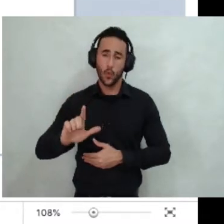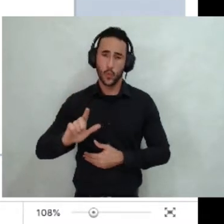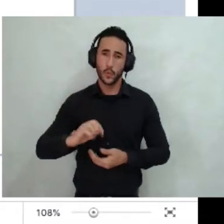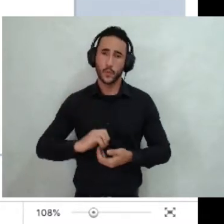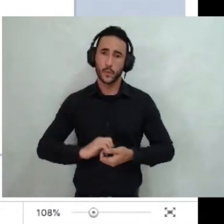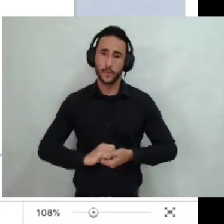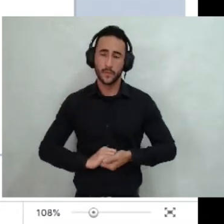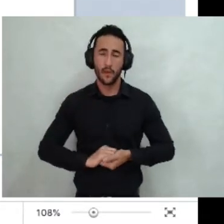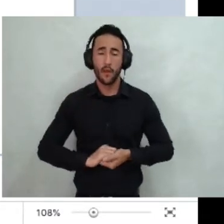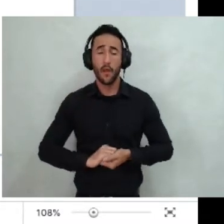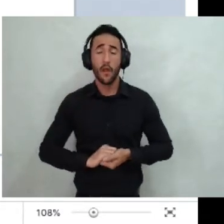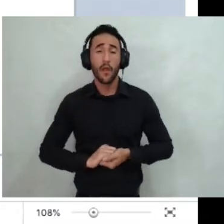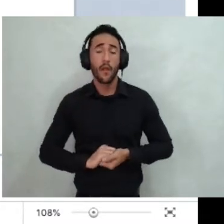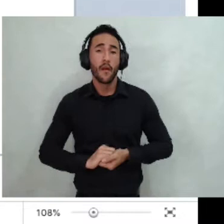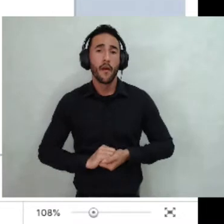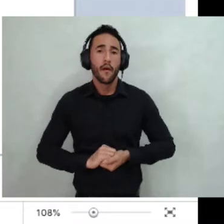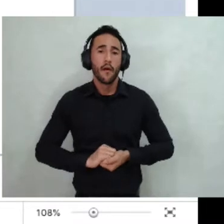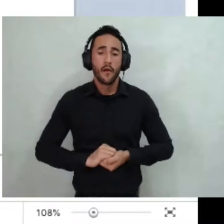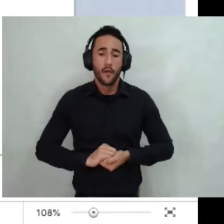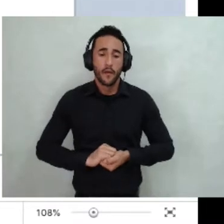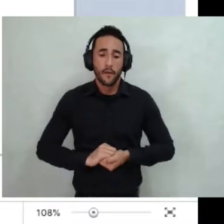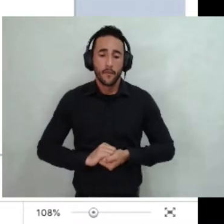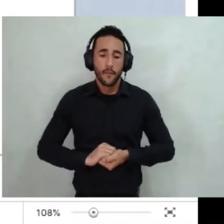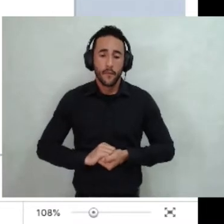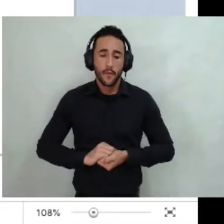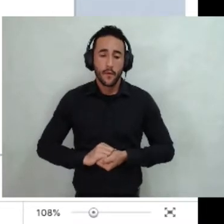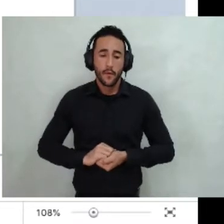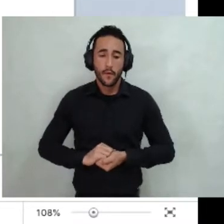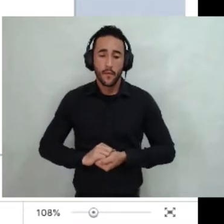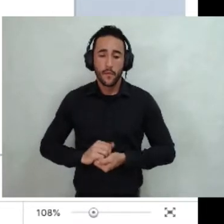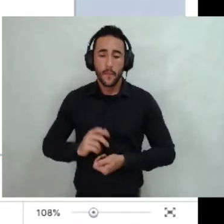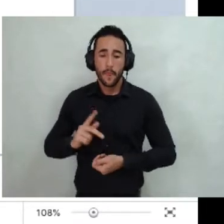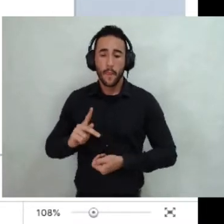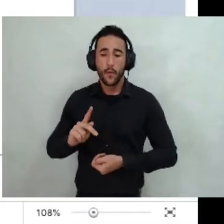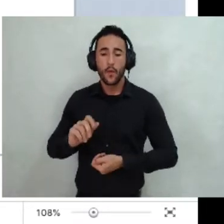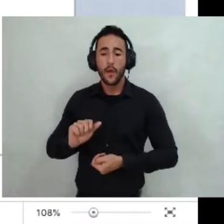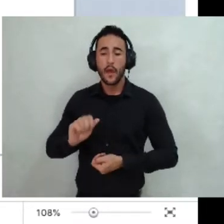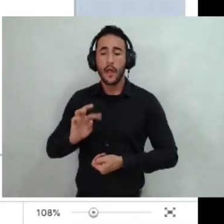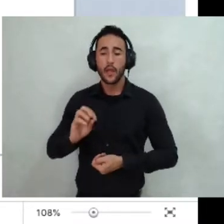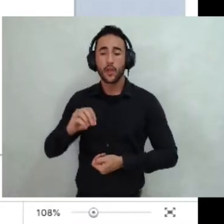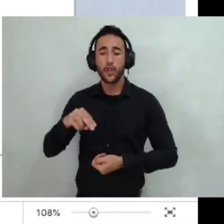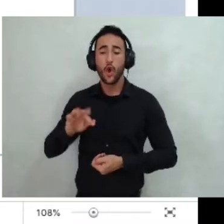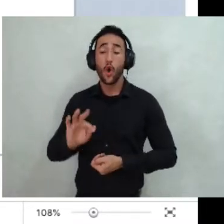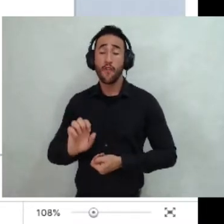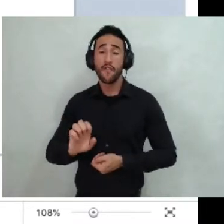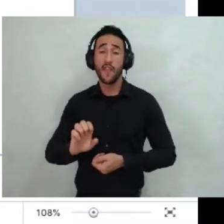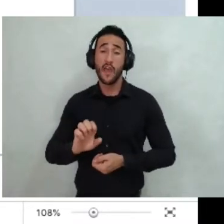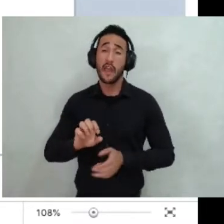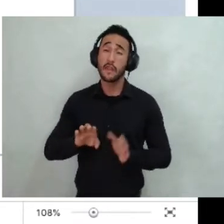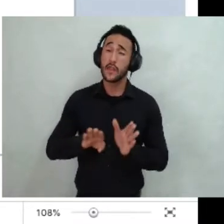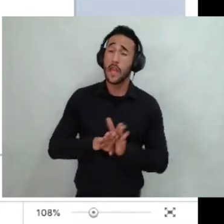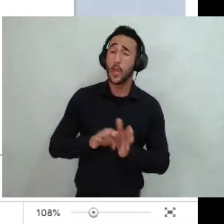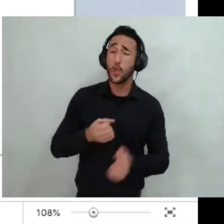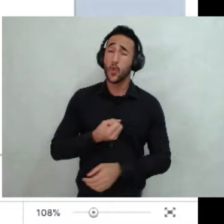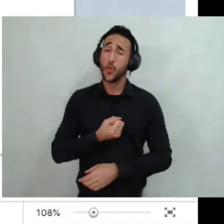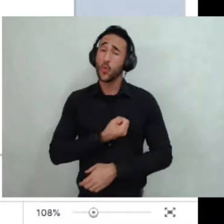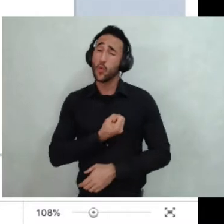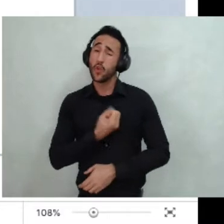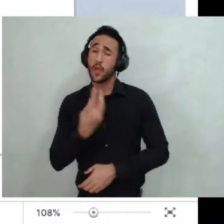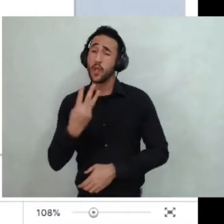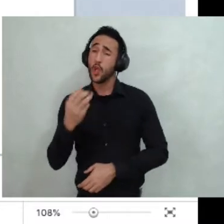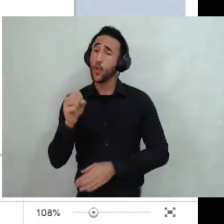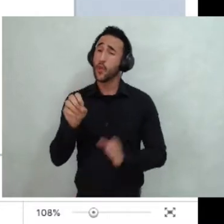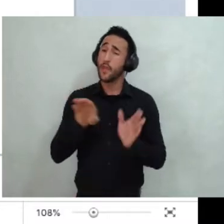normalmente o cutoff da reação é em 38 ou em 40, ou seja, se eu tiver que